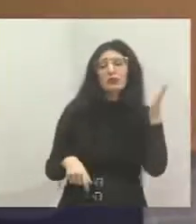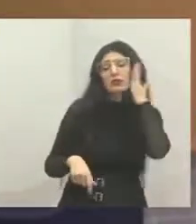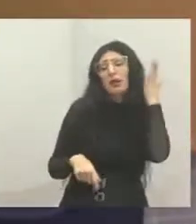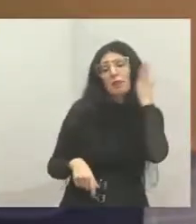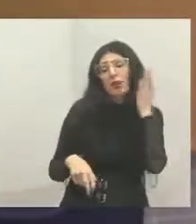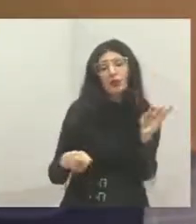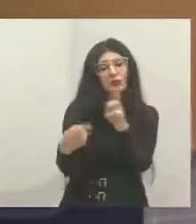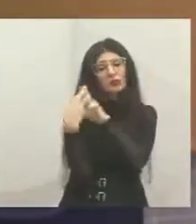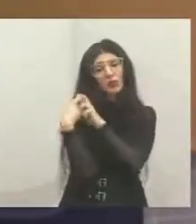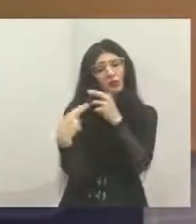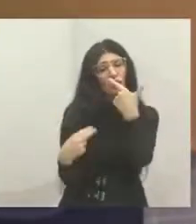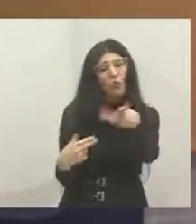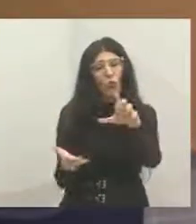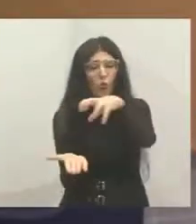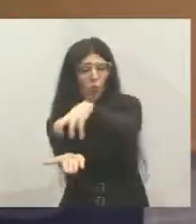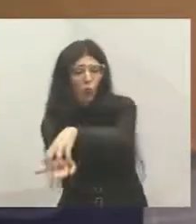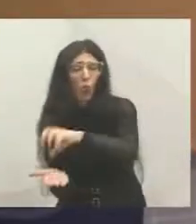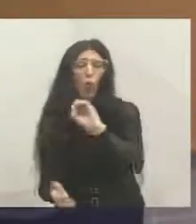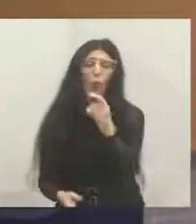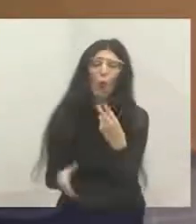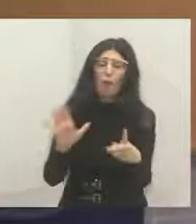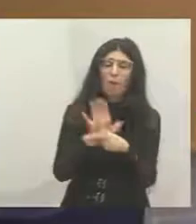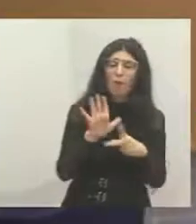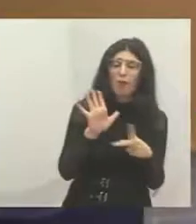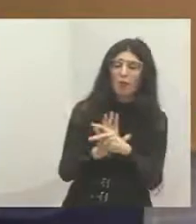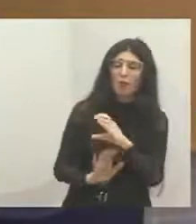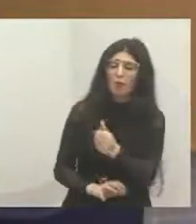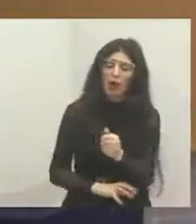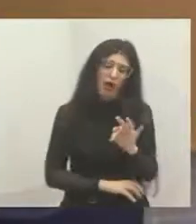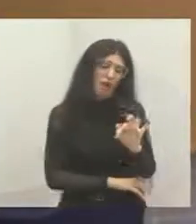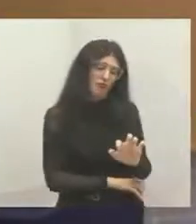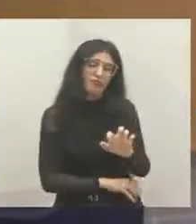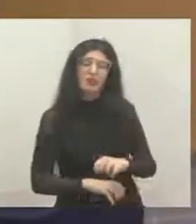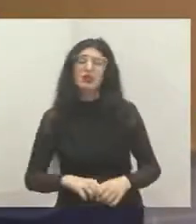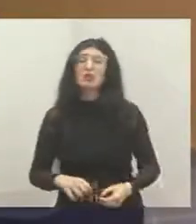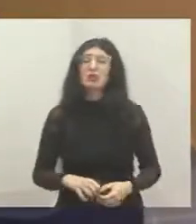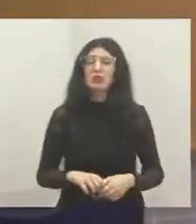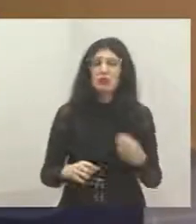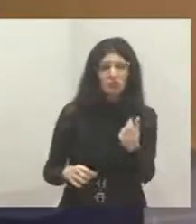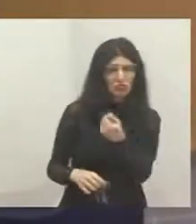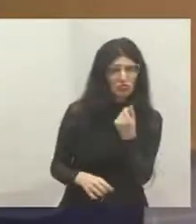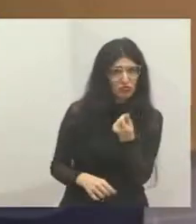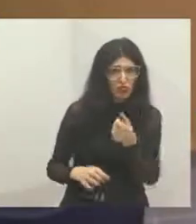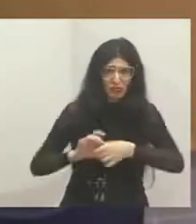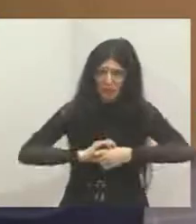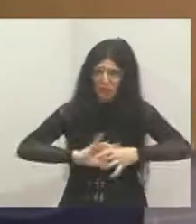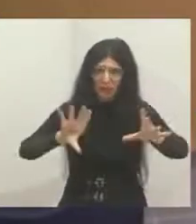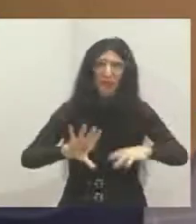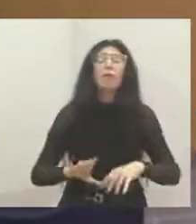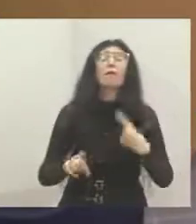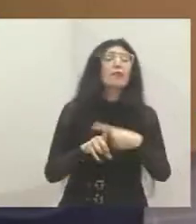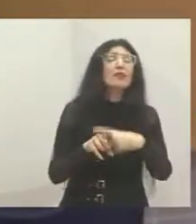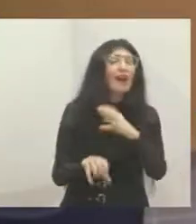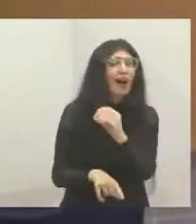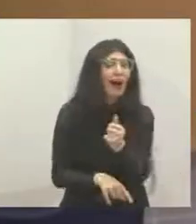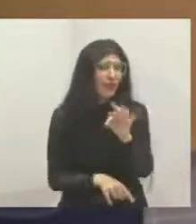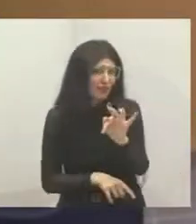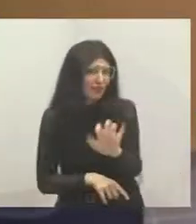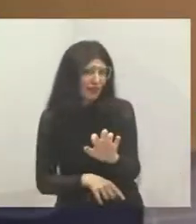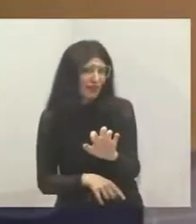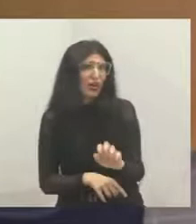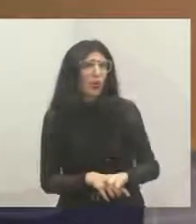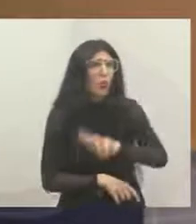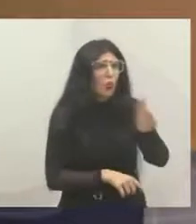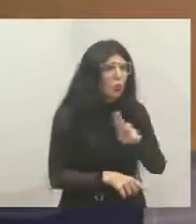as liberações que o próprio CAF libera também. Porque temos que ter claro que o CAF, ele é um empréstimo. Então, cada vez